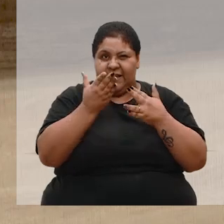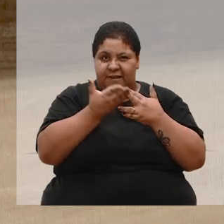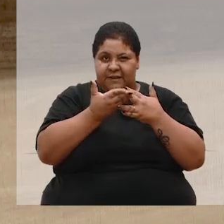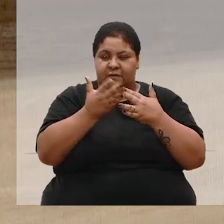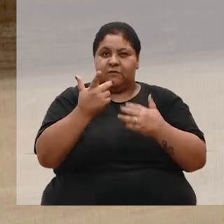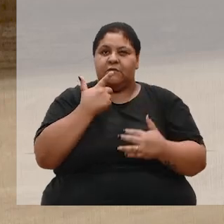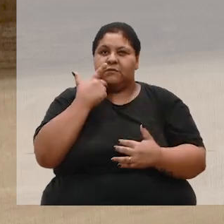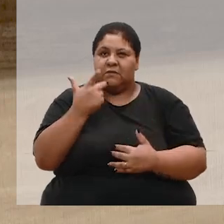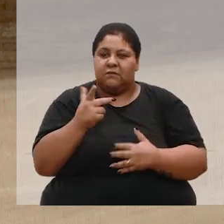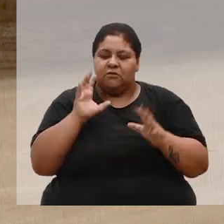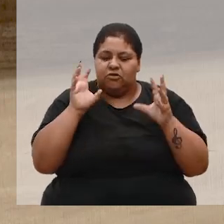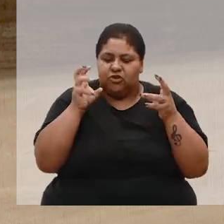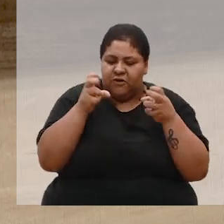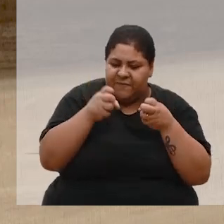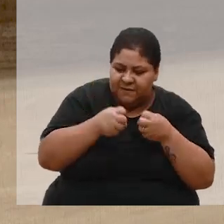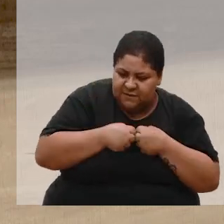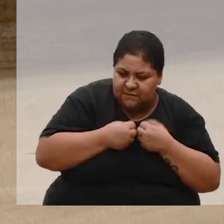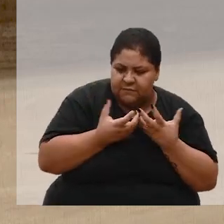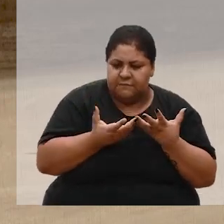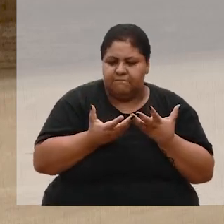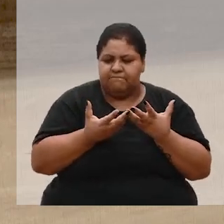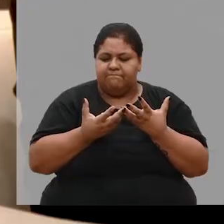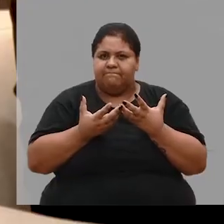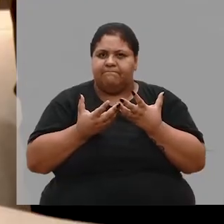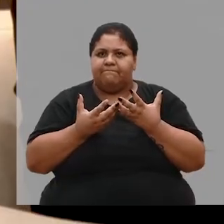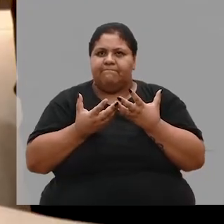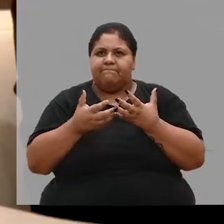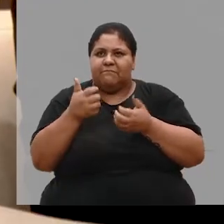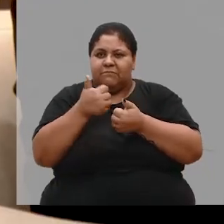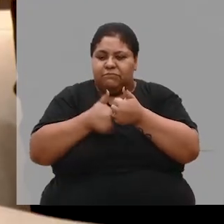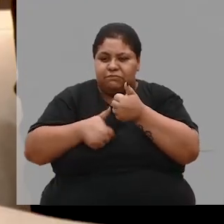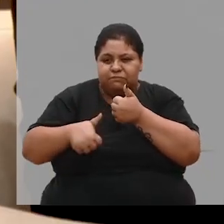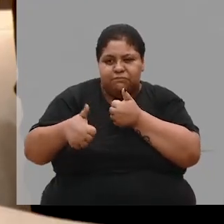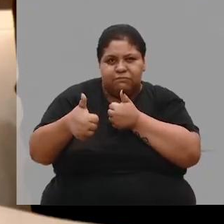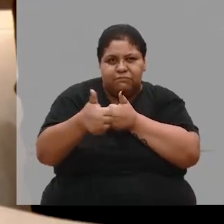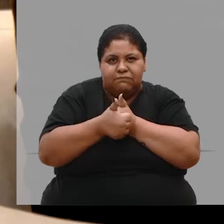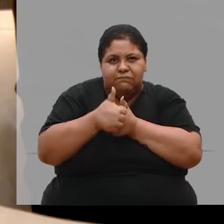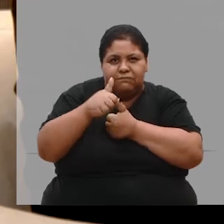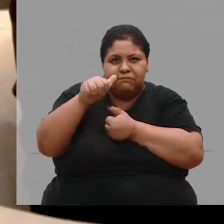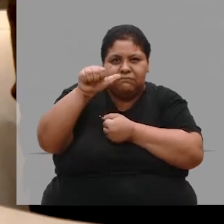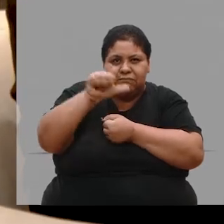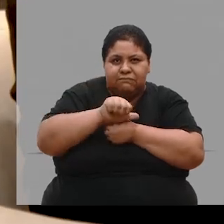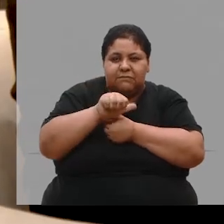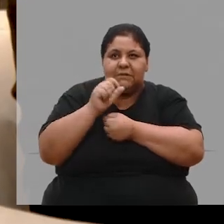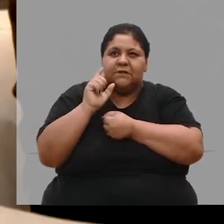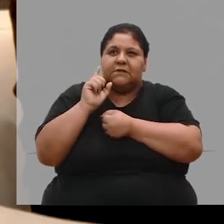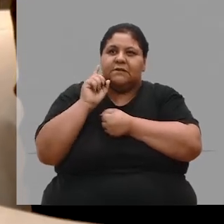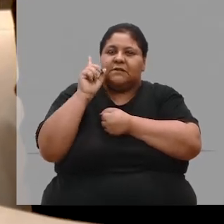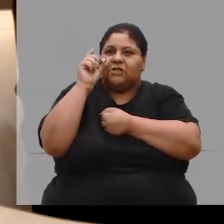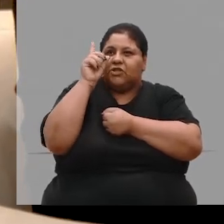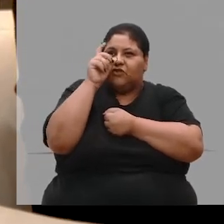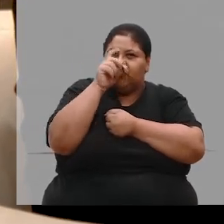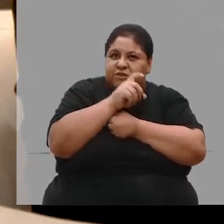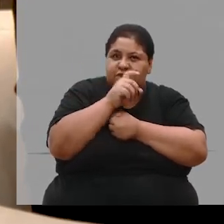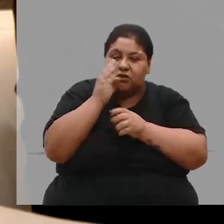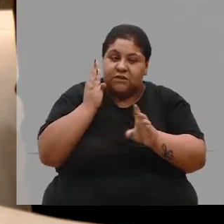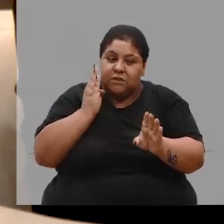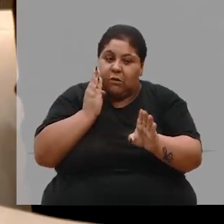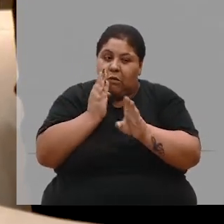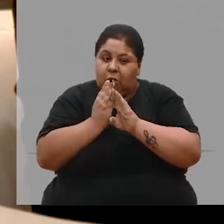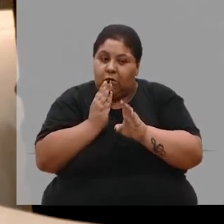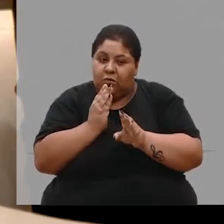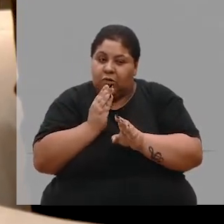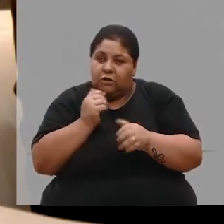de depressão, de baixa autoestima, de dificuldades de se encontrar no seu próprio meio entre o